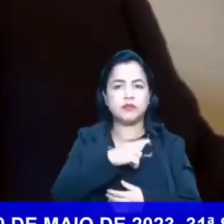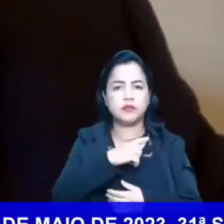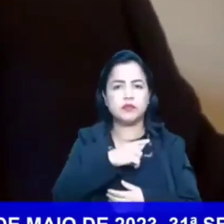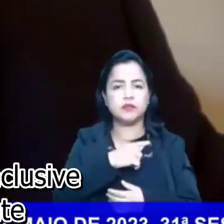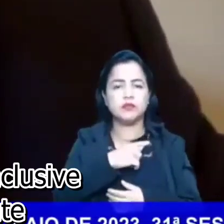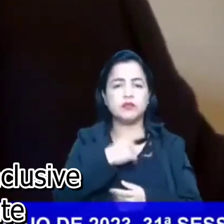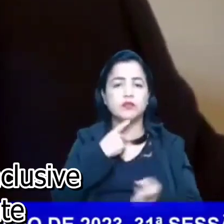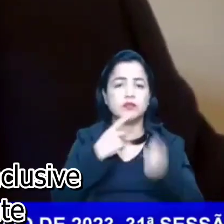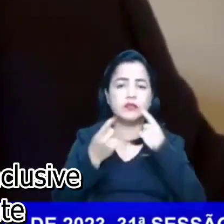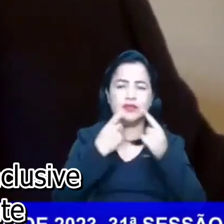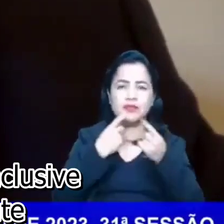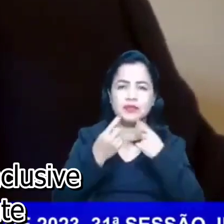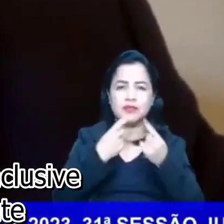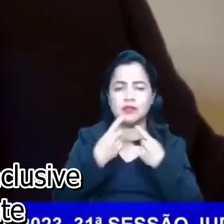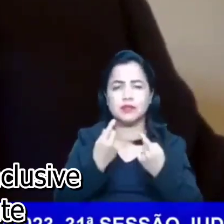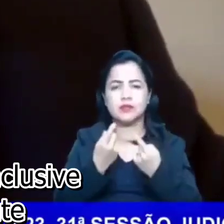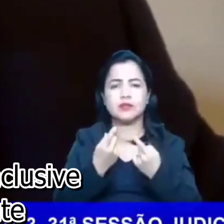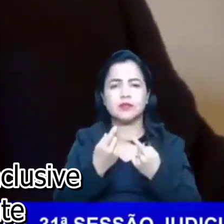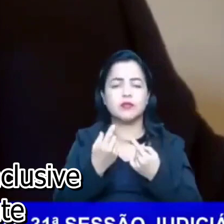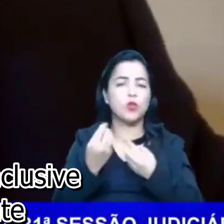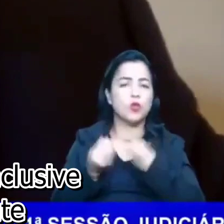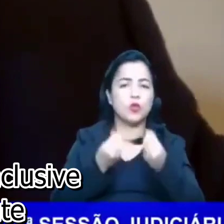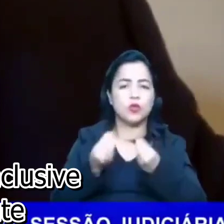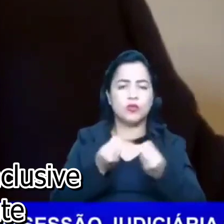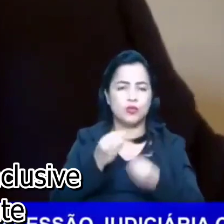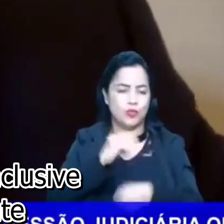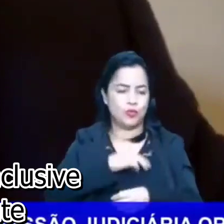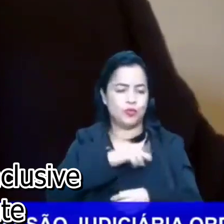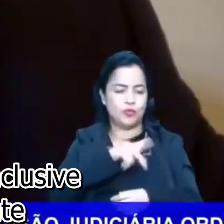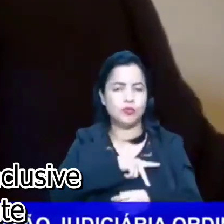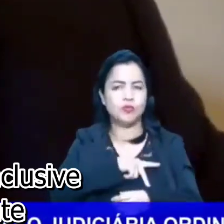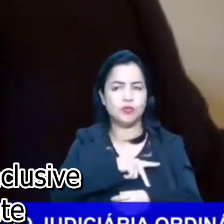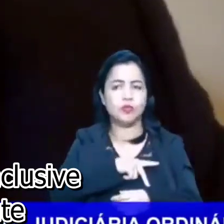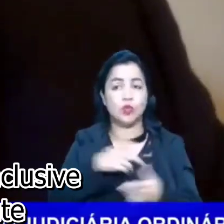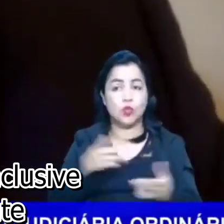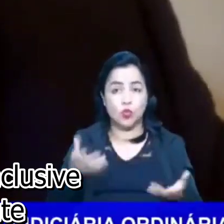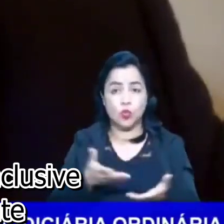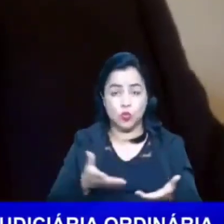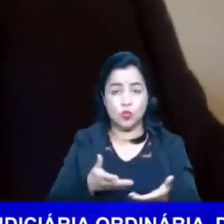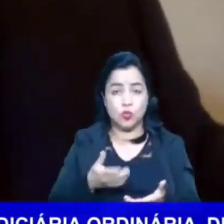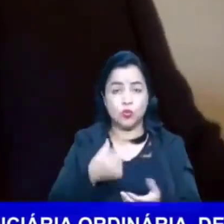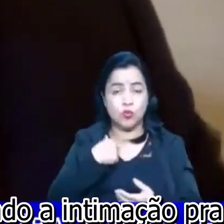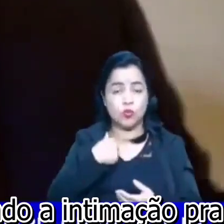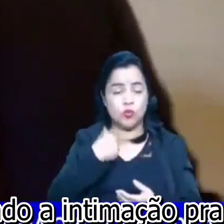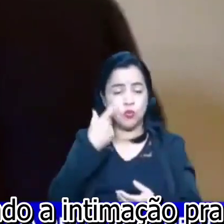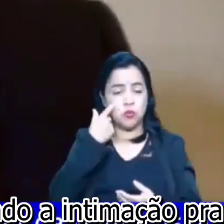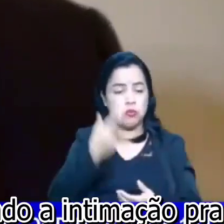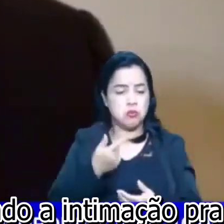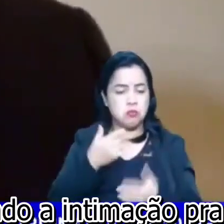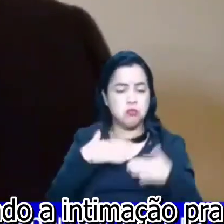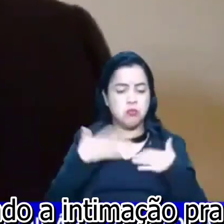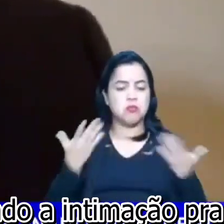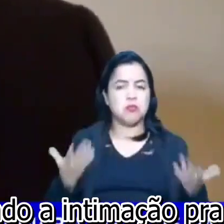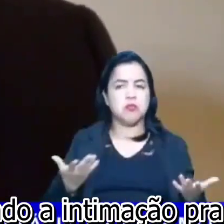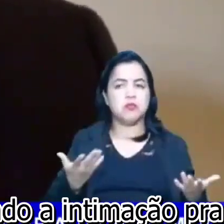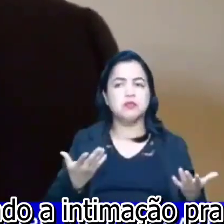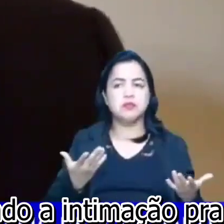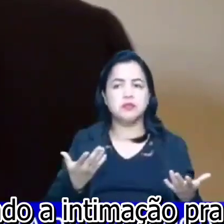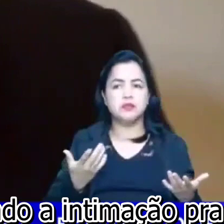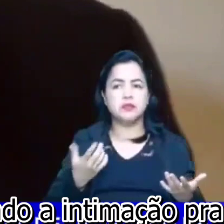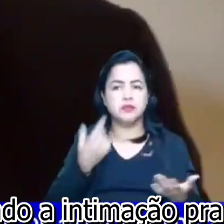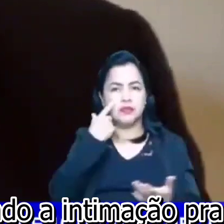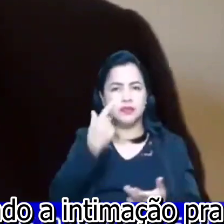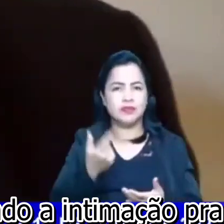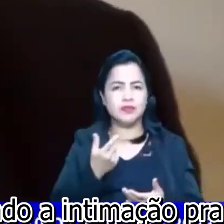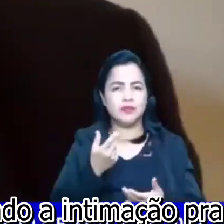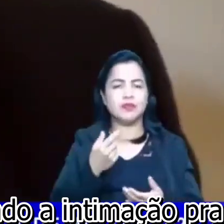contraditar esses fundamentos do Ministério Público. Inclusive, hoje mesmo, quando, surpreendentemente, vimos que